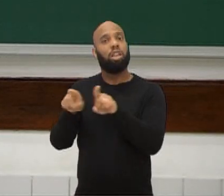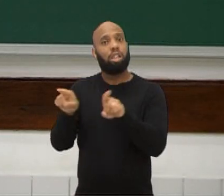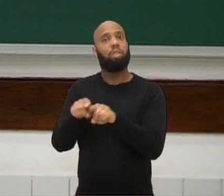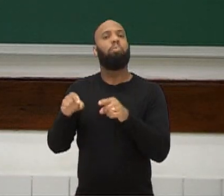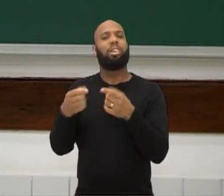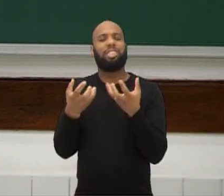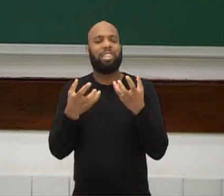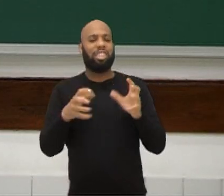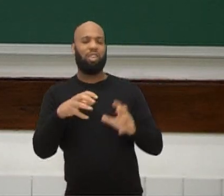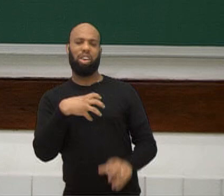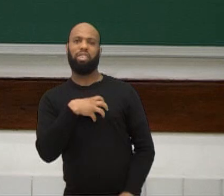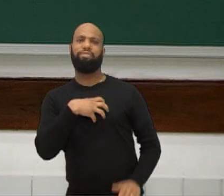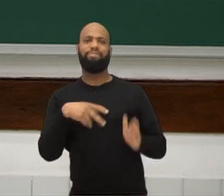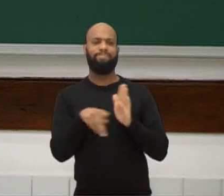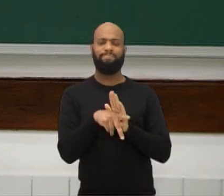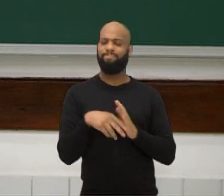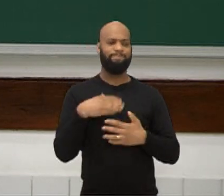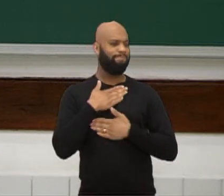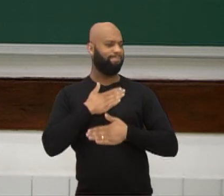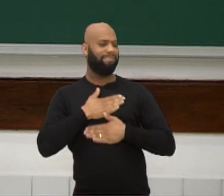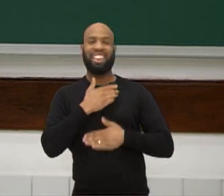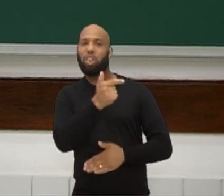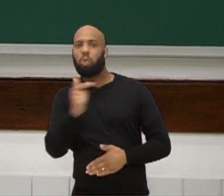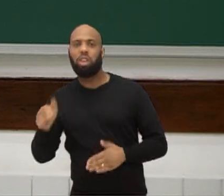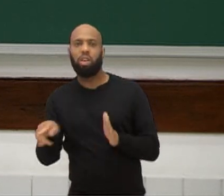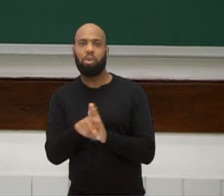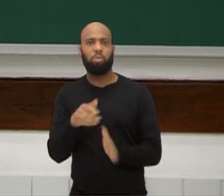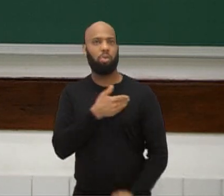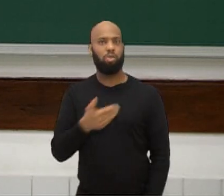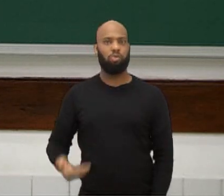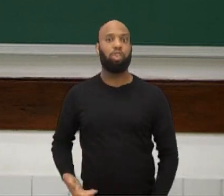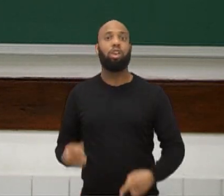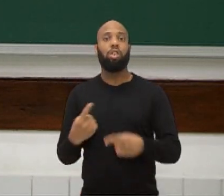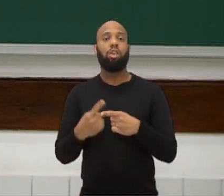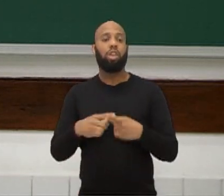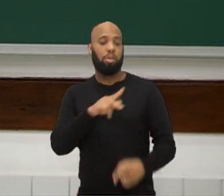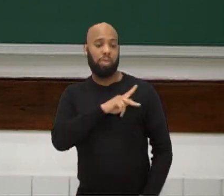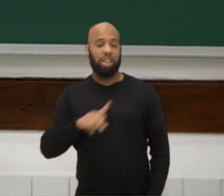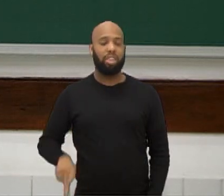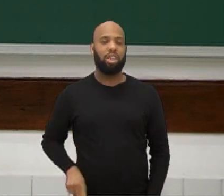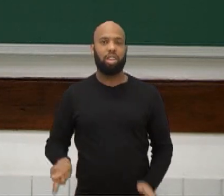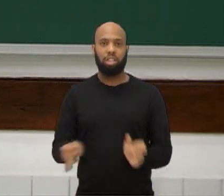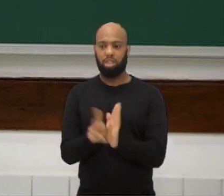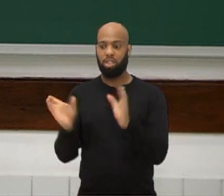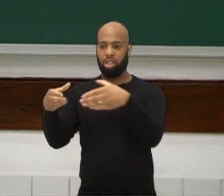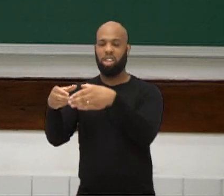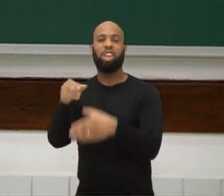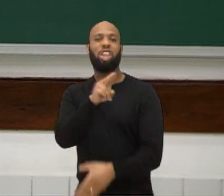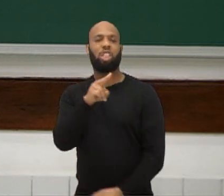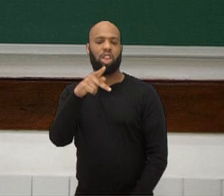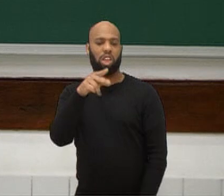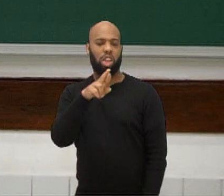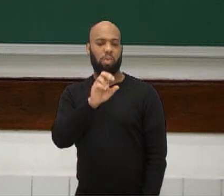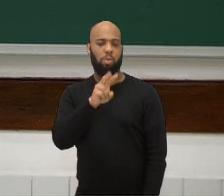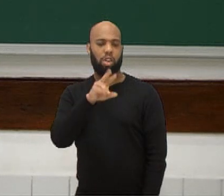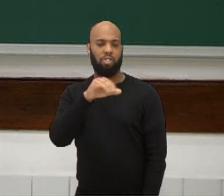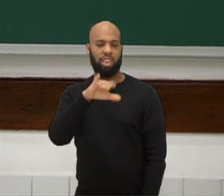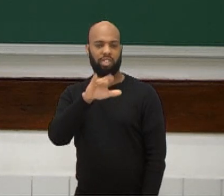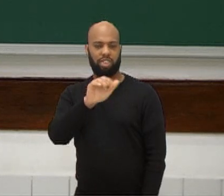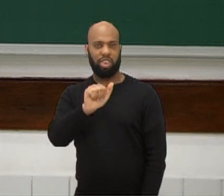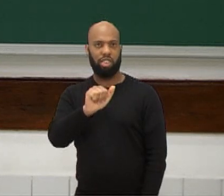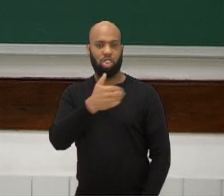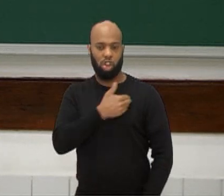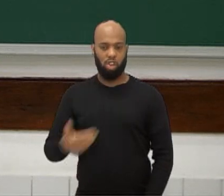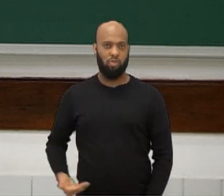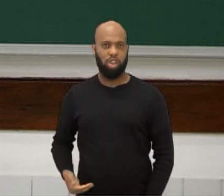estão insatisfeitos com o governo. Por quê? O presidente da província, aquele que governava todo o Grão-Pará,